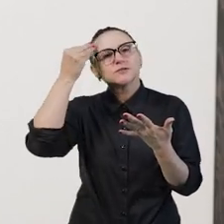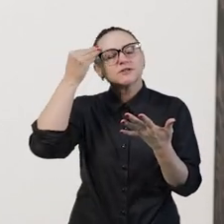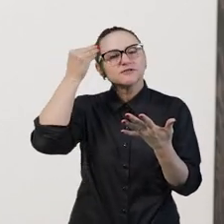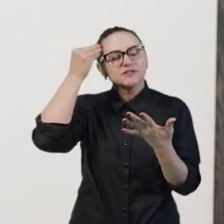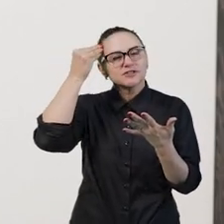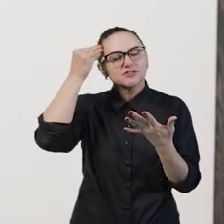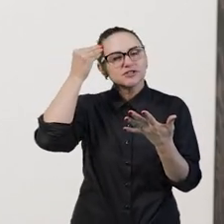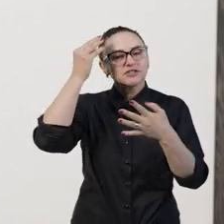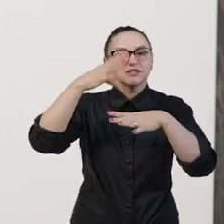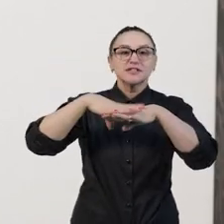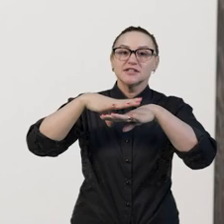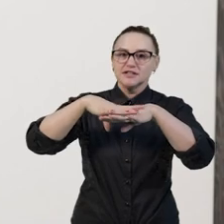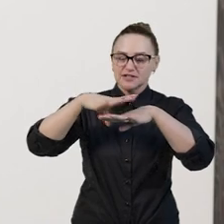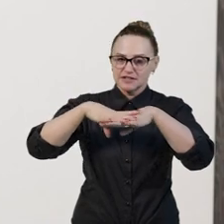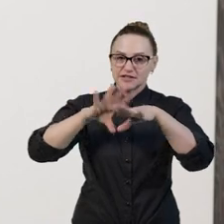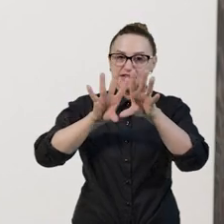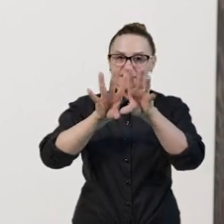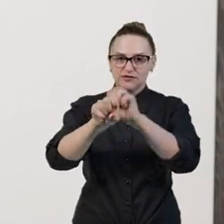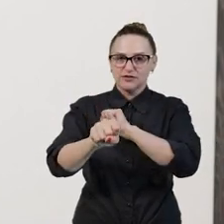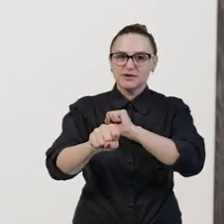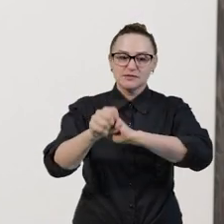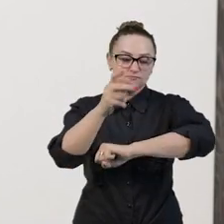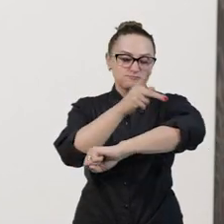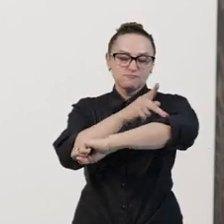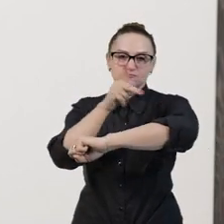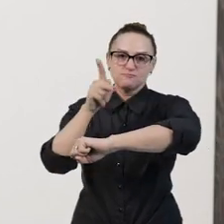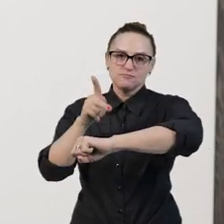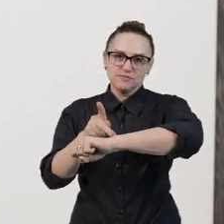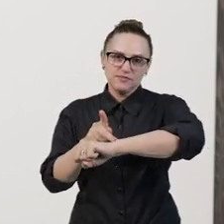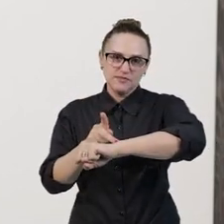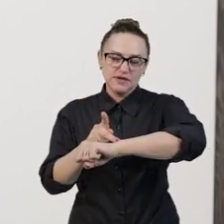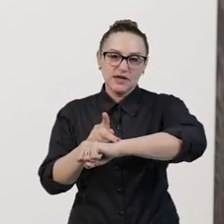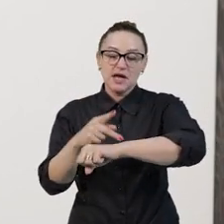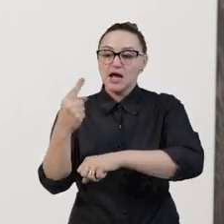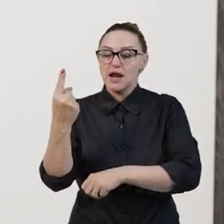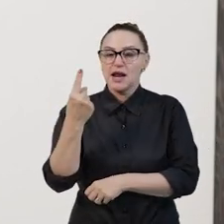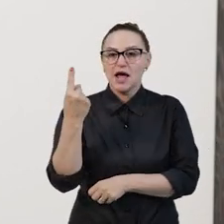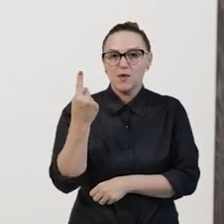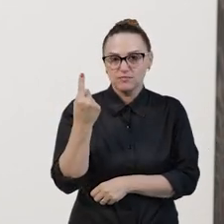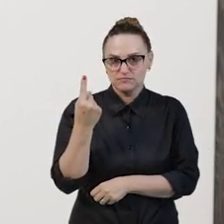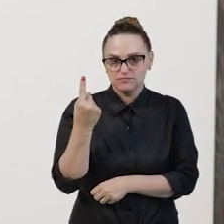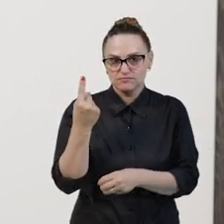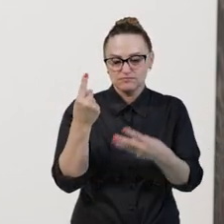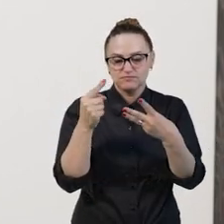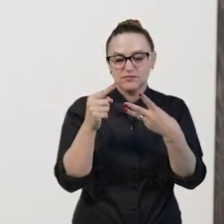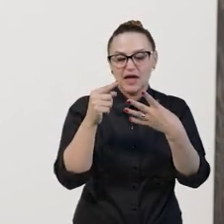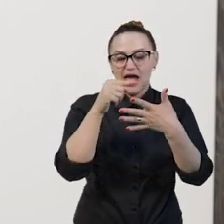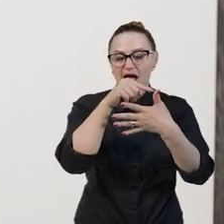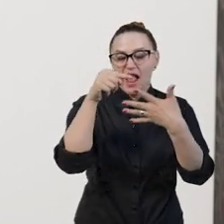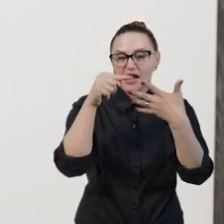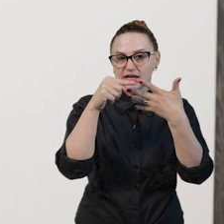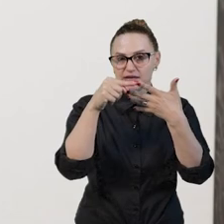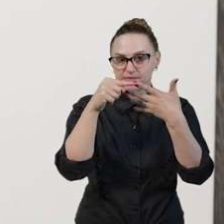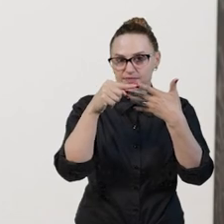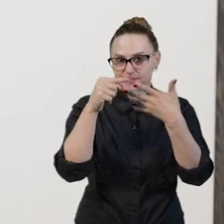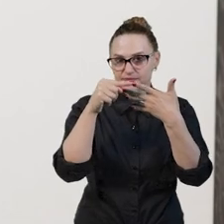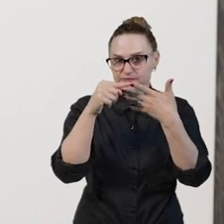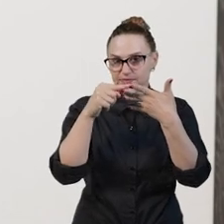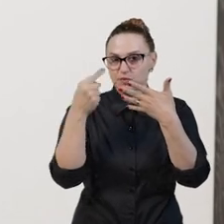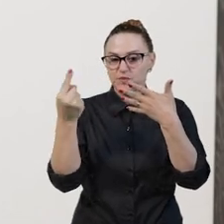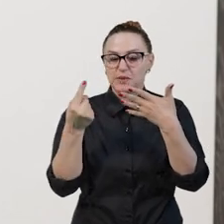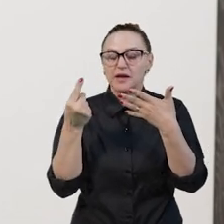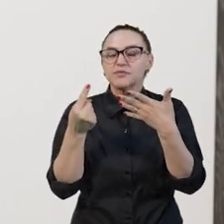sobre a matemática na formação de pedagogos na unidade 2 vocês vão ter contato